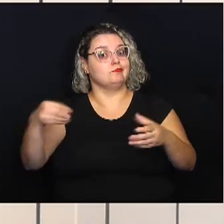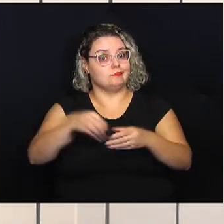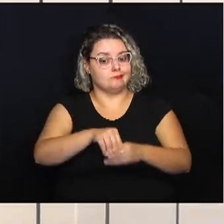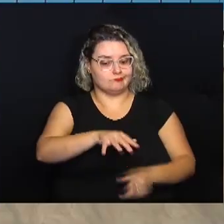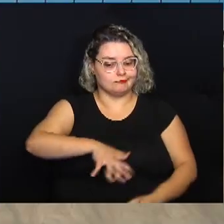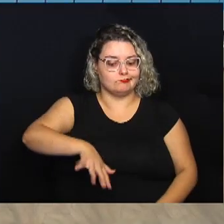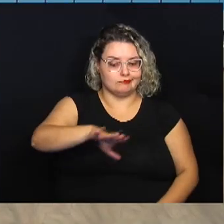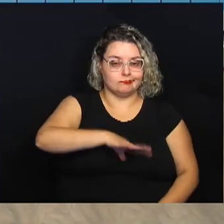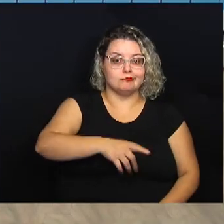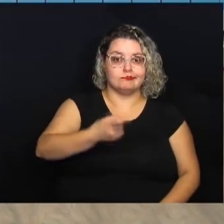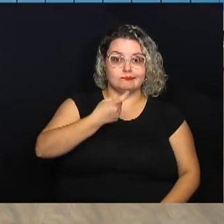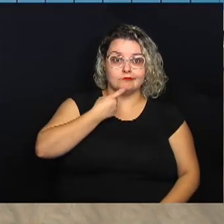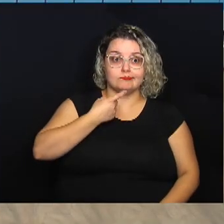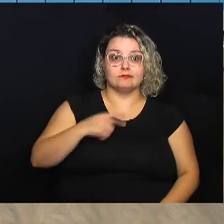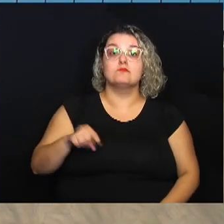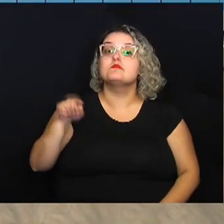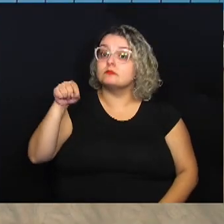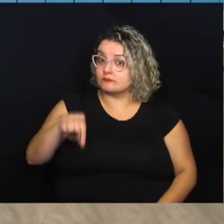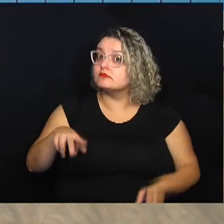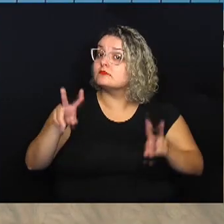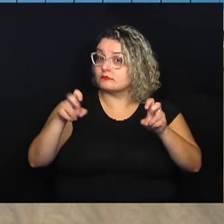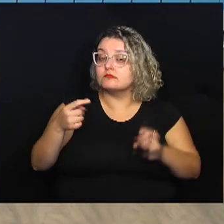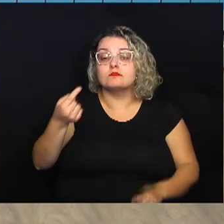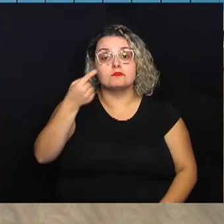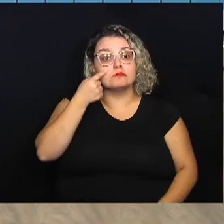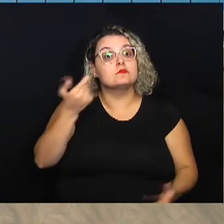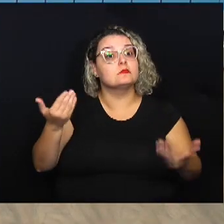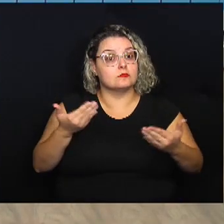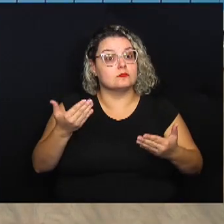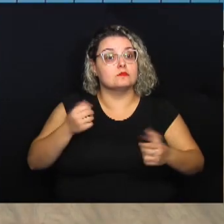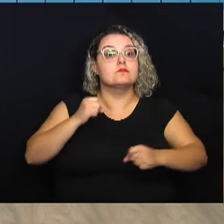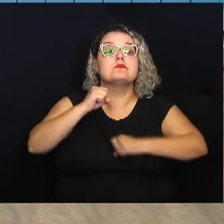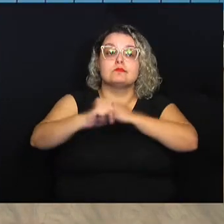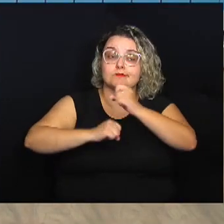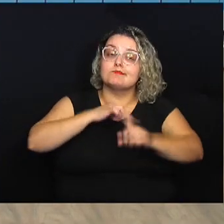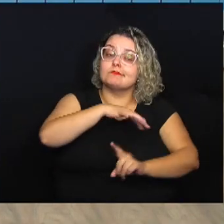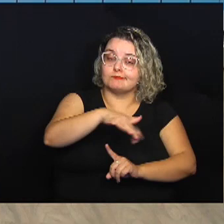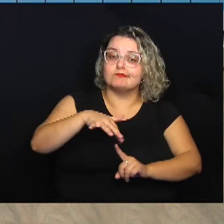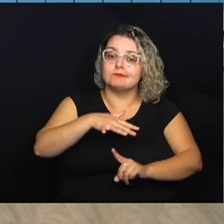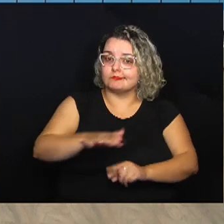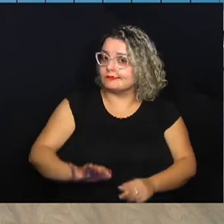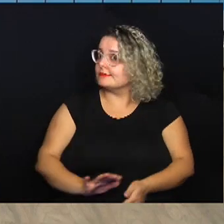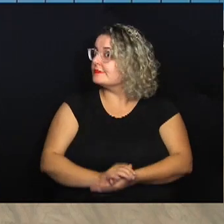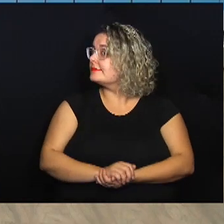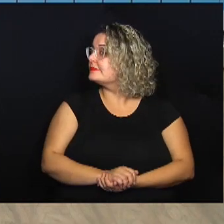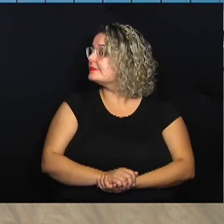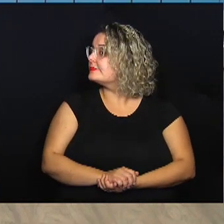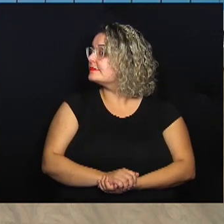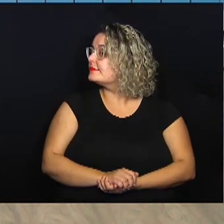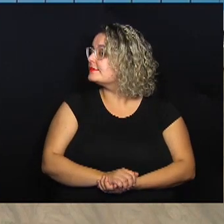de Campinas. E este assunto você acompanha a partir de agora no Giro Ambiental.